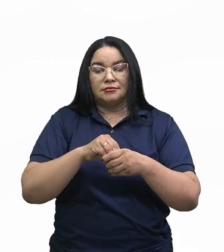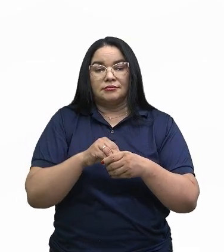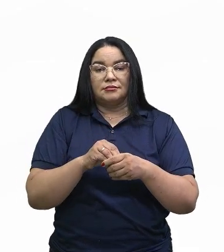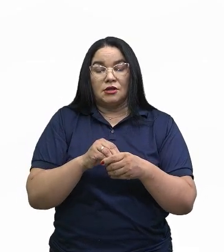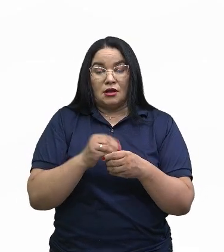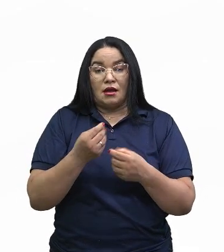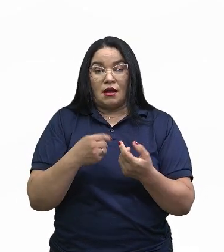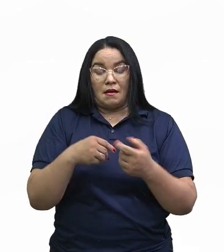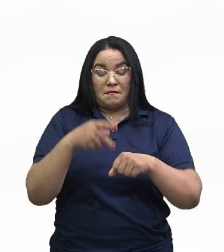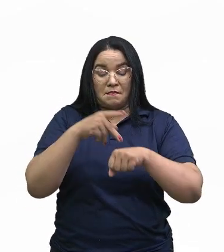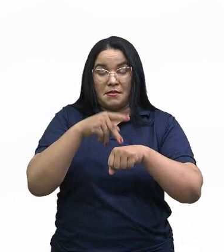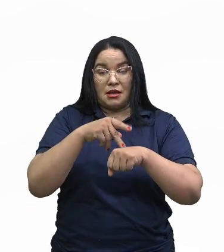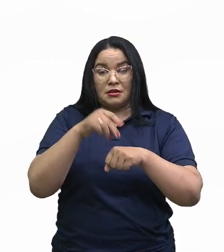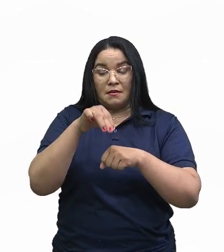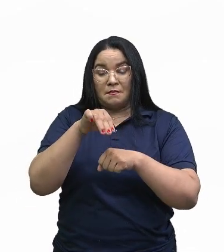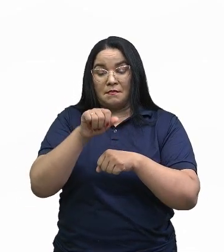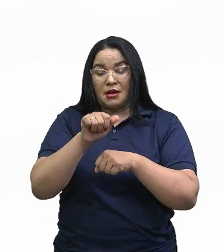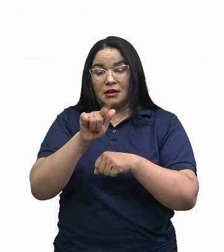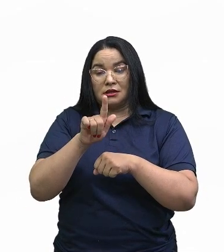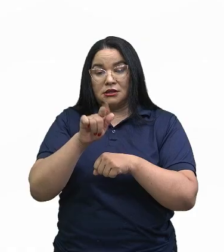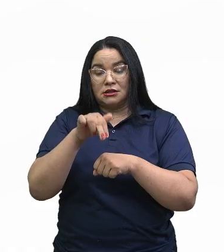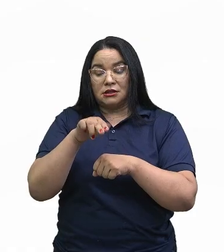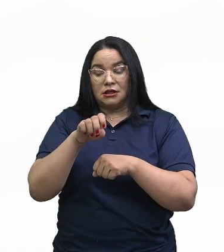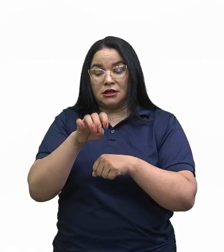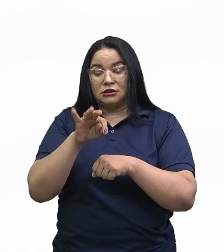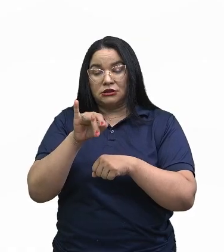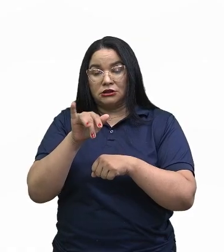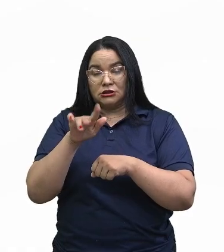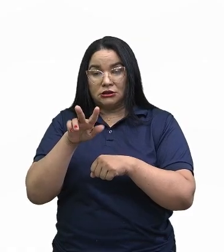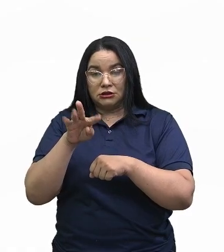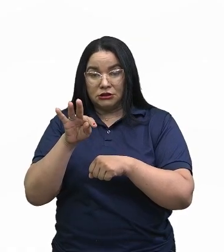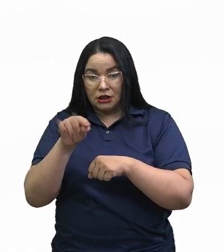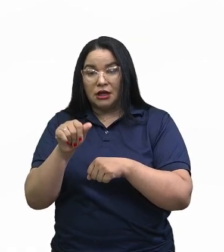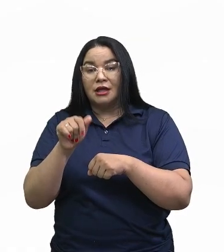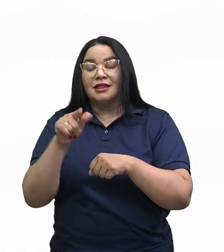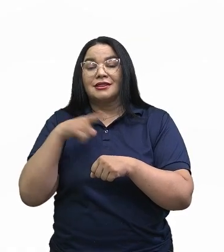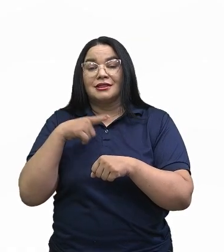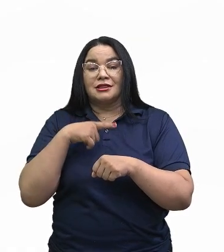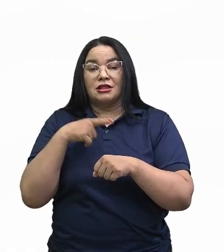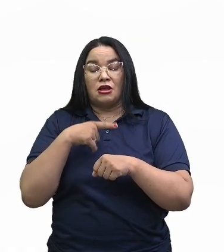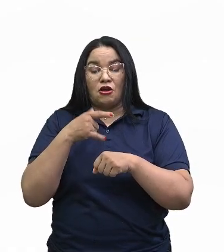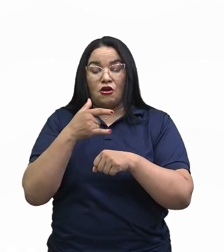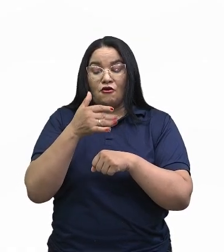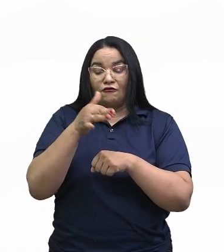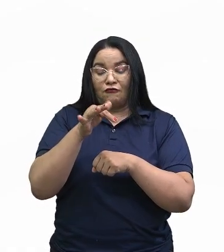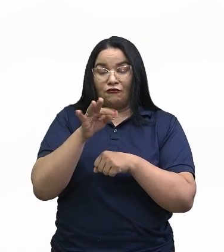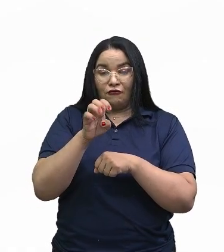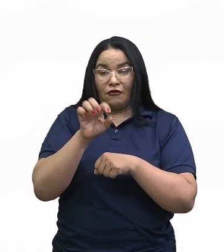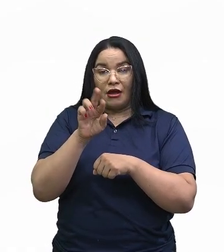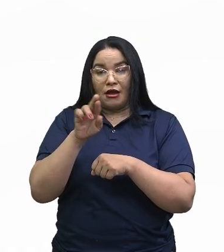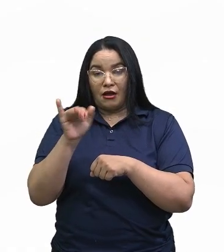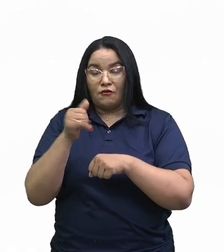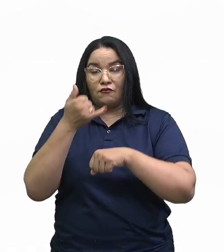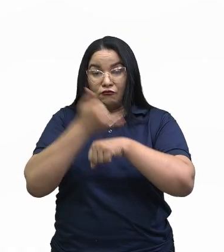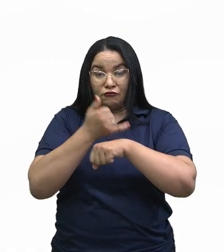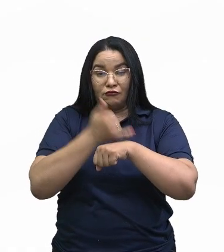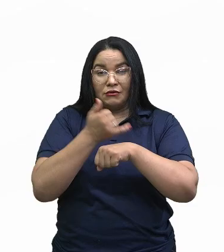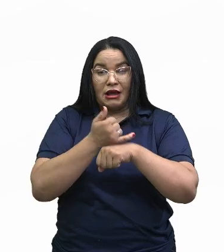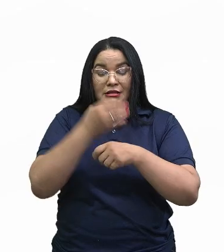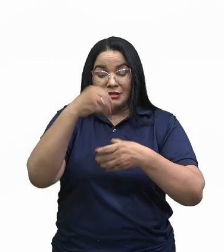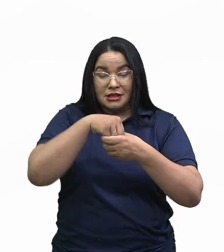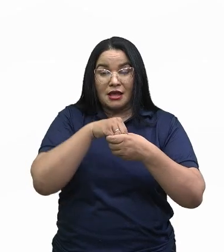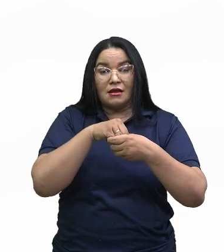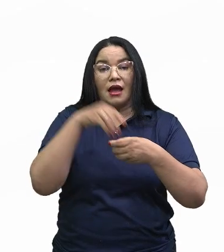magnetita, a gente vai ter ferro, mas ela é cheia de compostos ali, então ela precisa passar por um